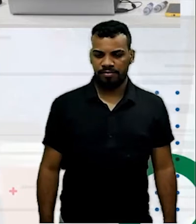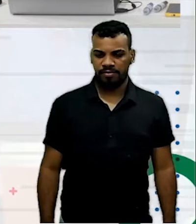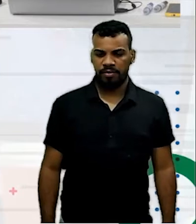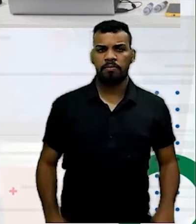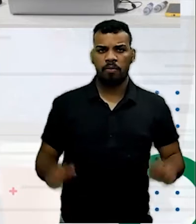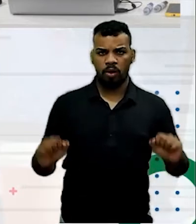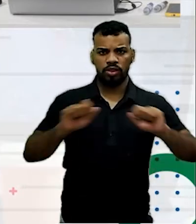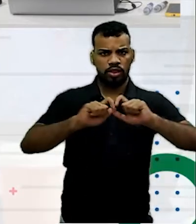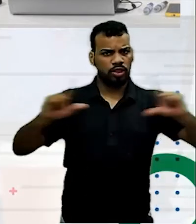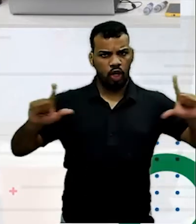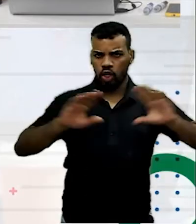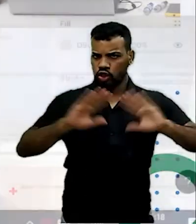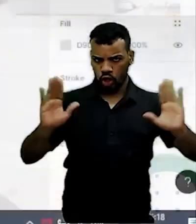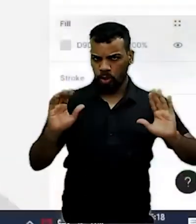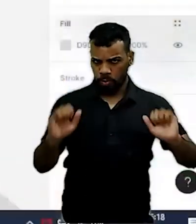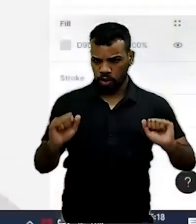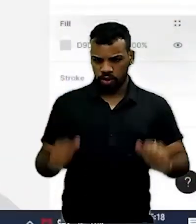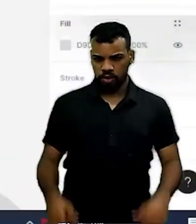favor?